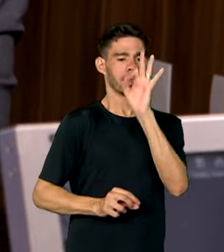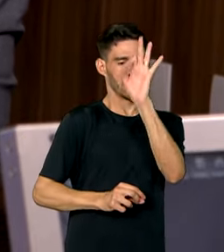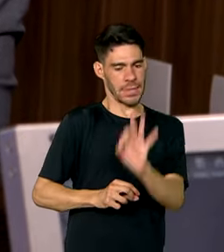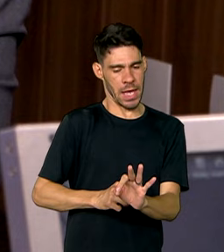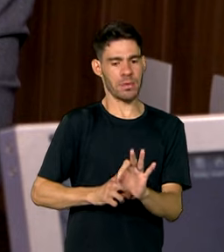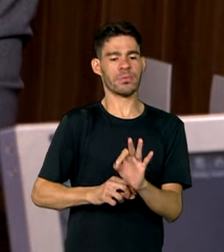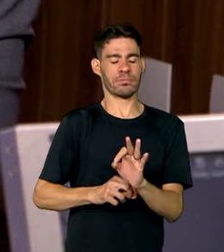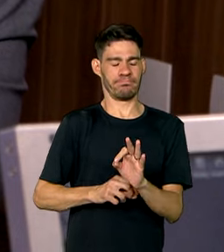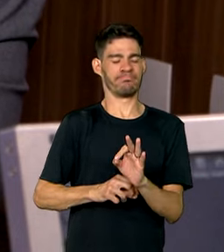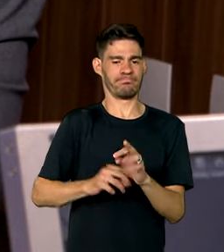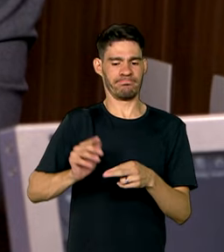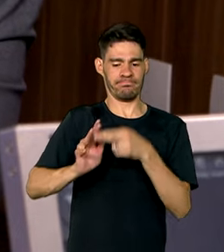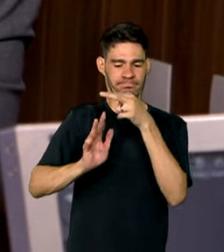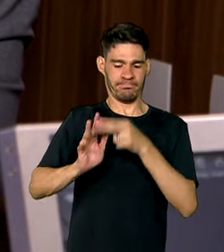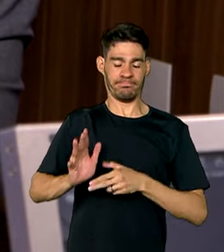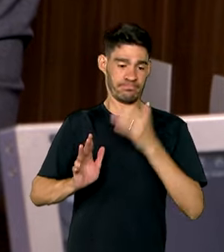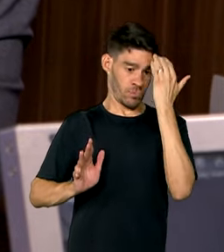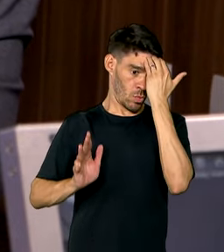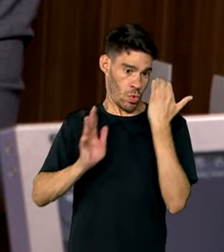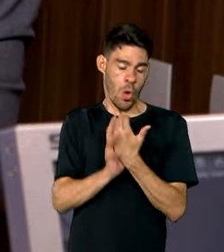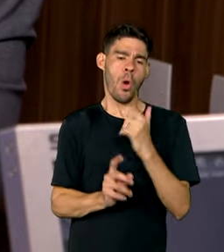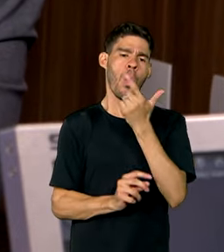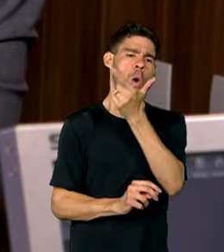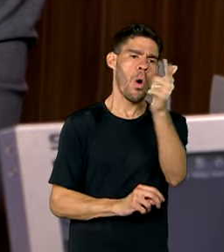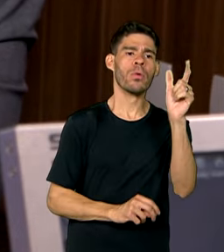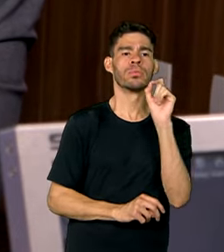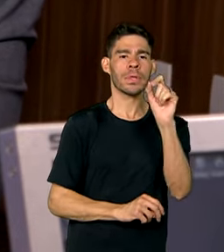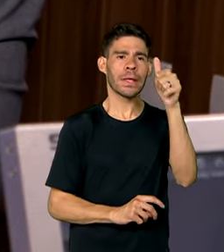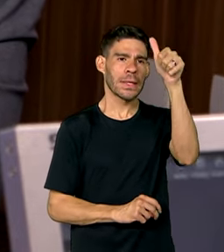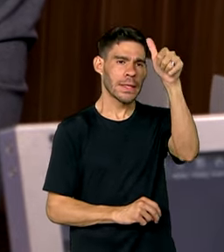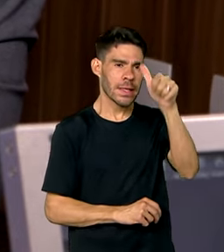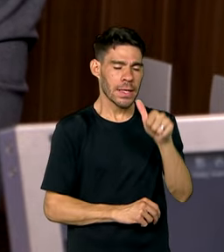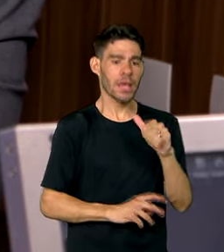outras. E aí nós fizemos um levantamento e chegamos a mais de